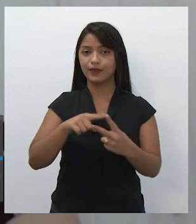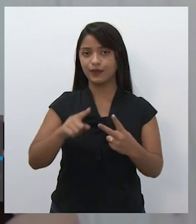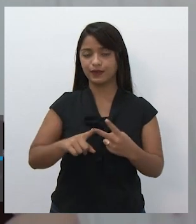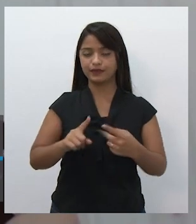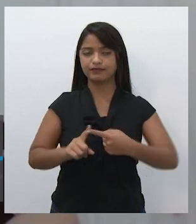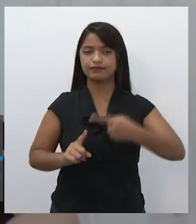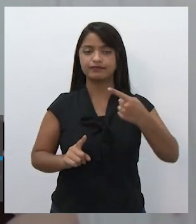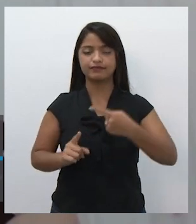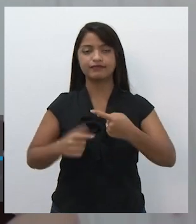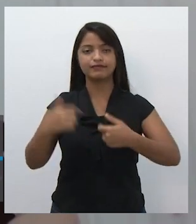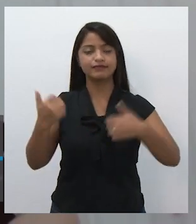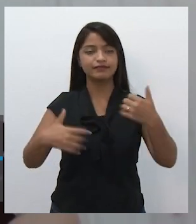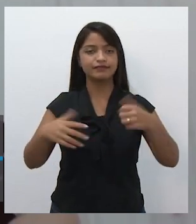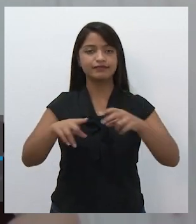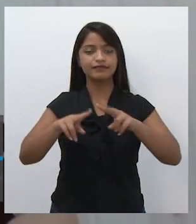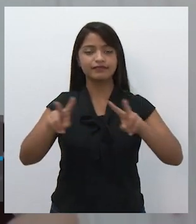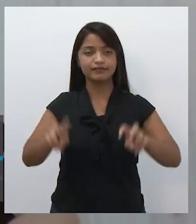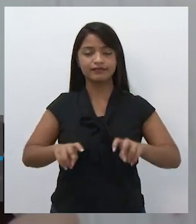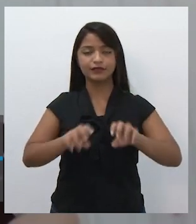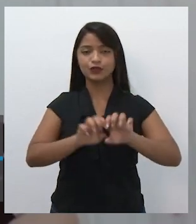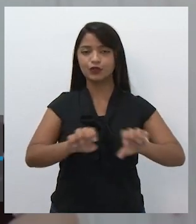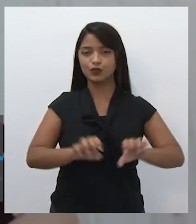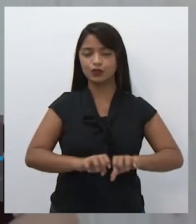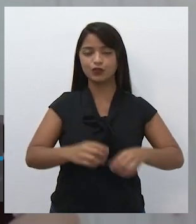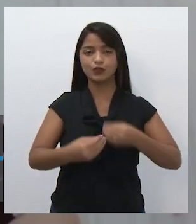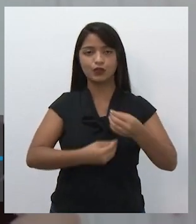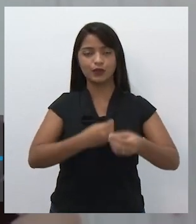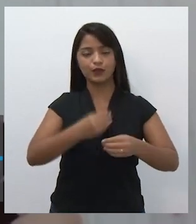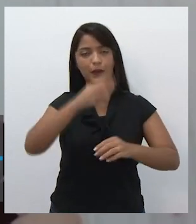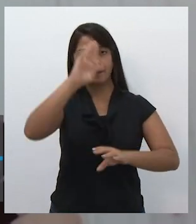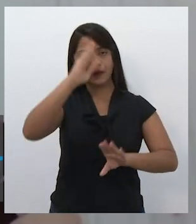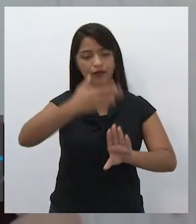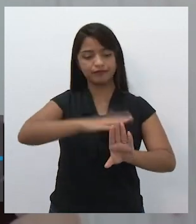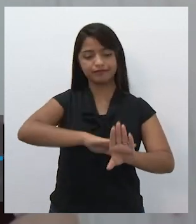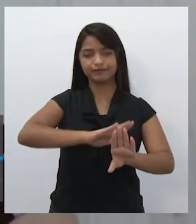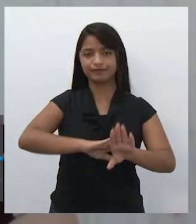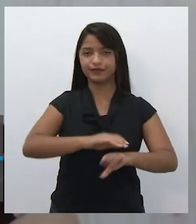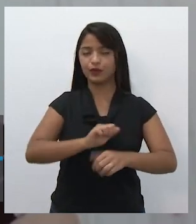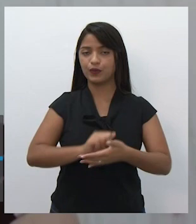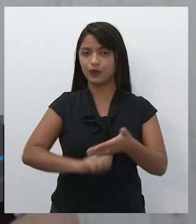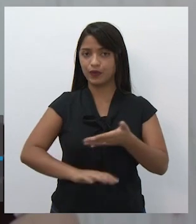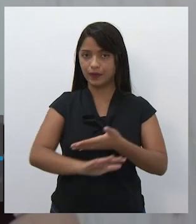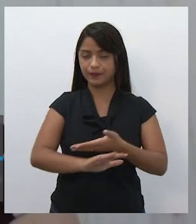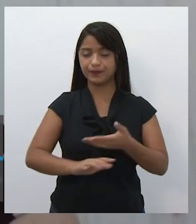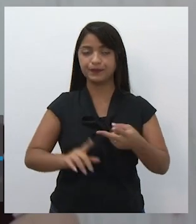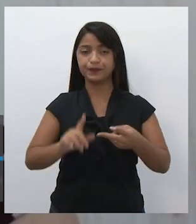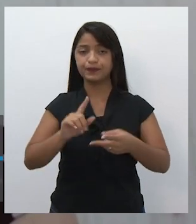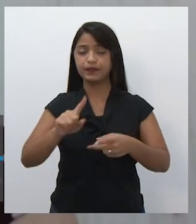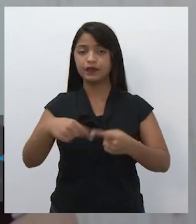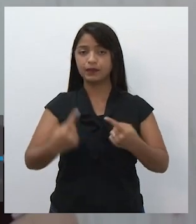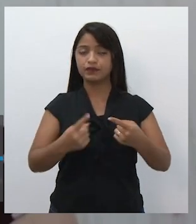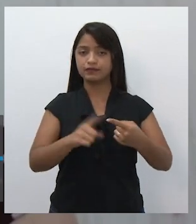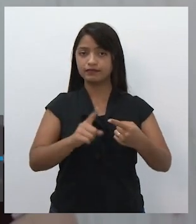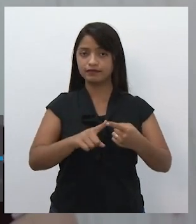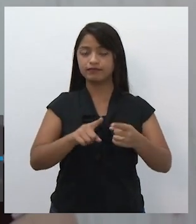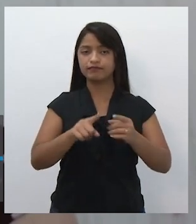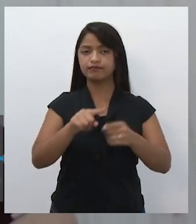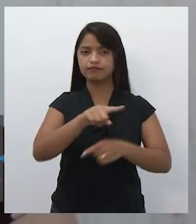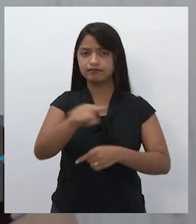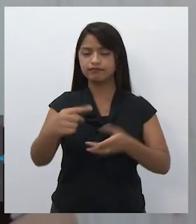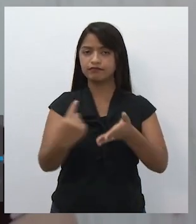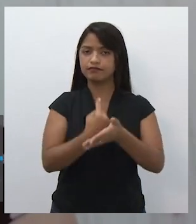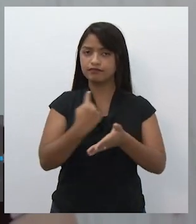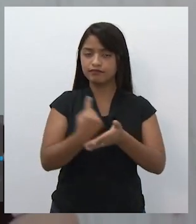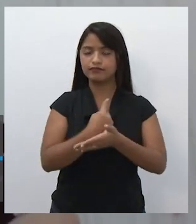primeiro falaremos sobre a arquitetura e os princípios do currículo. Finalizaremos respondendo algumas perguntas que virão